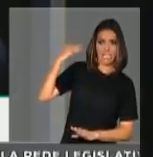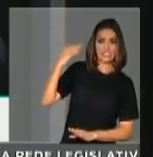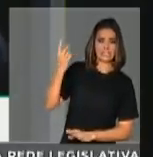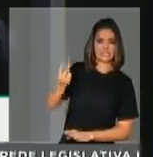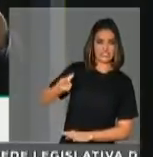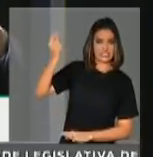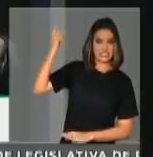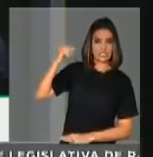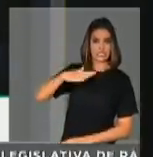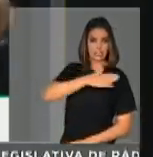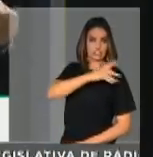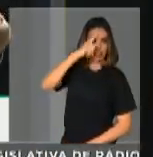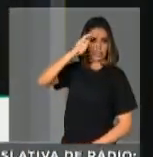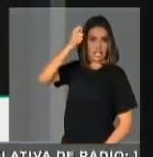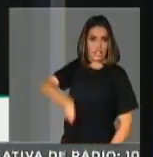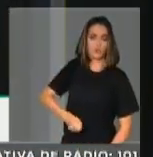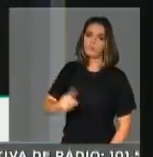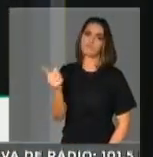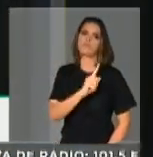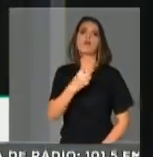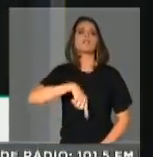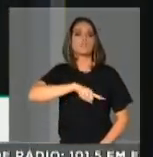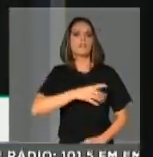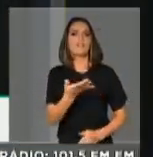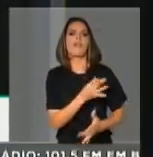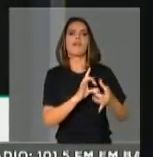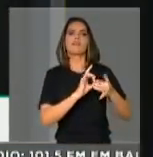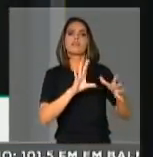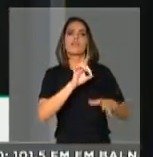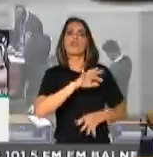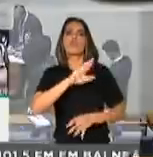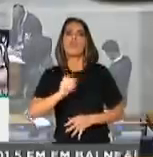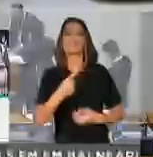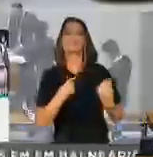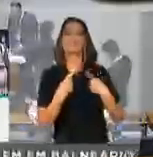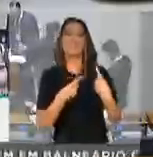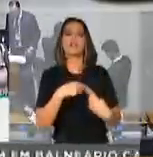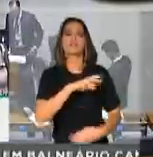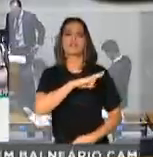democracia feita com diálogo e com responsabilidade. Senhor deputado Marcelo Freixo,